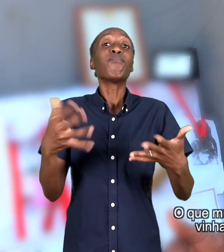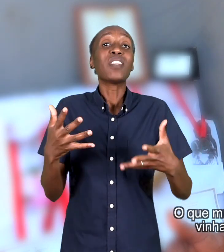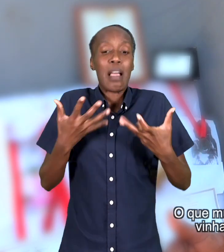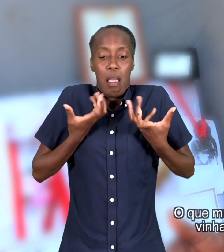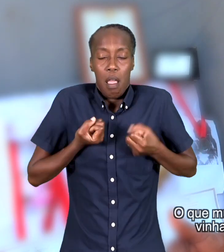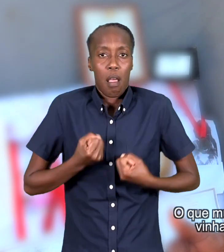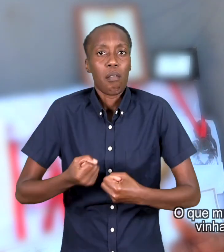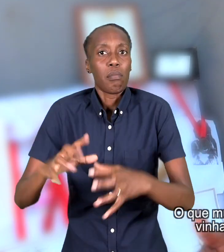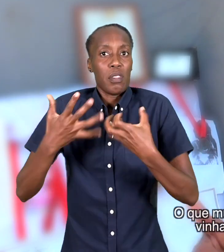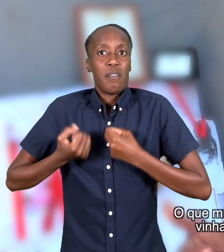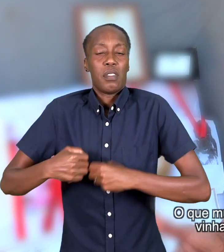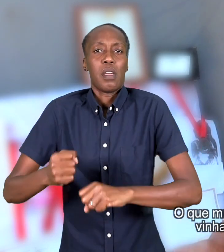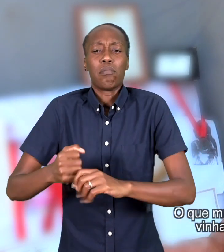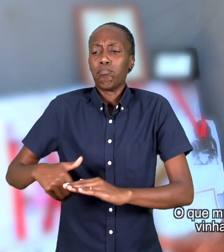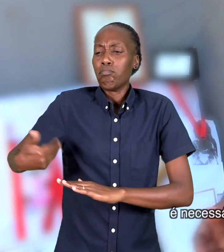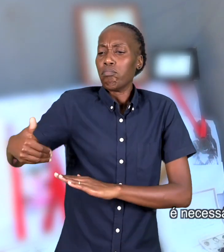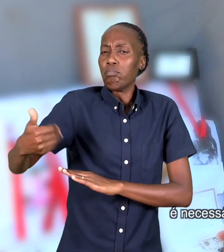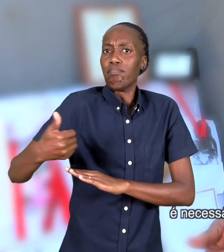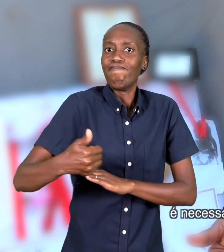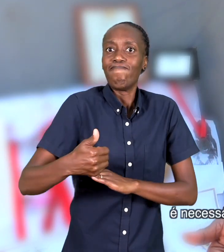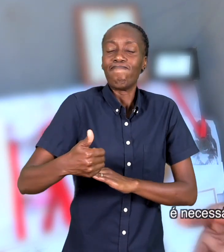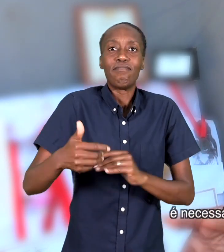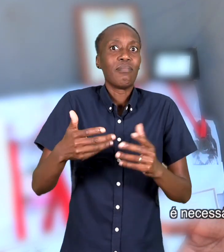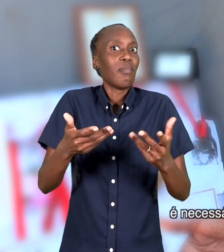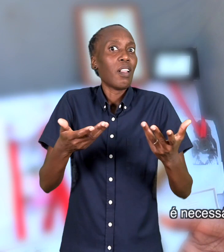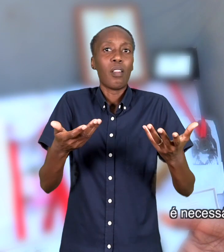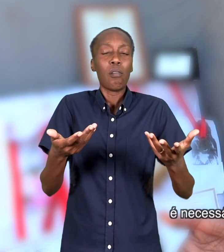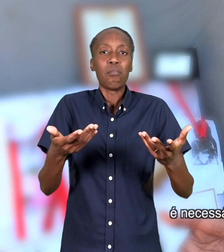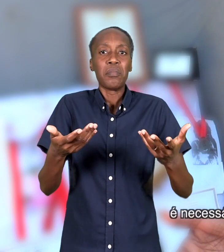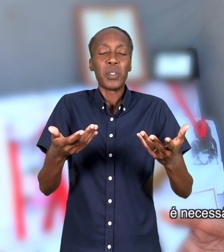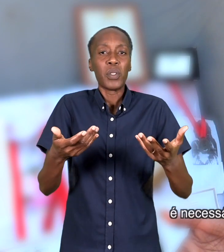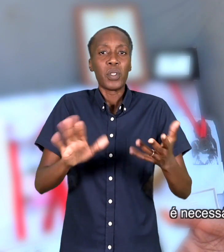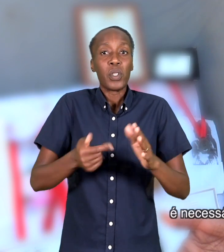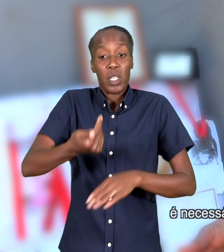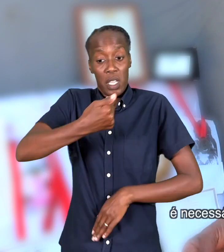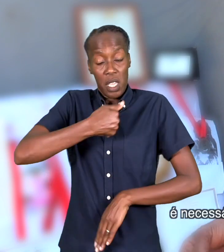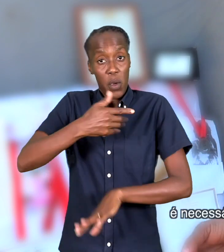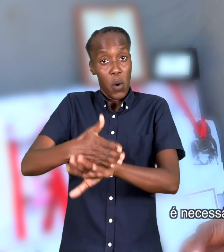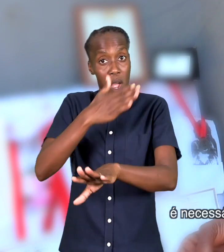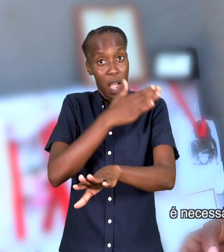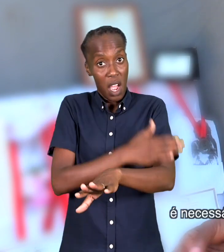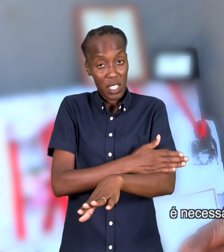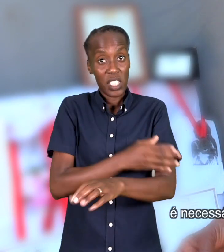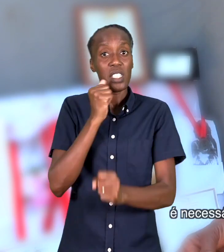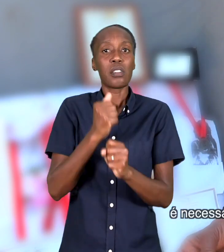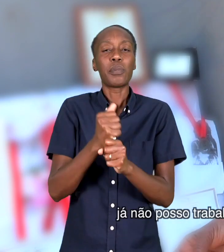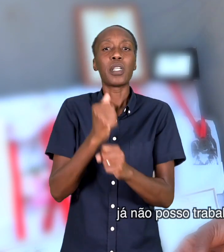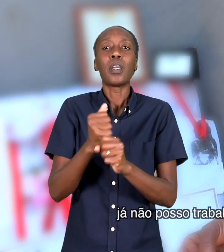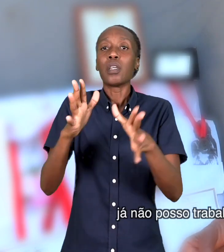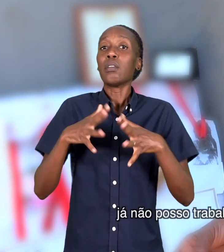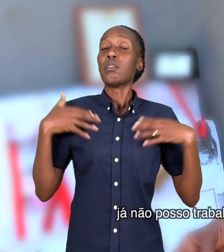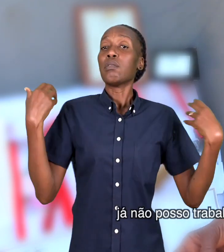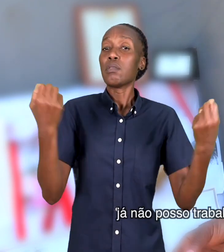tendo no meu dia a dia. É necessário, pronto, eu era profissional da saúde